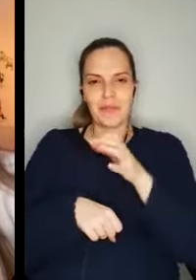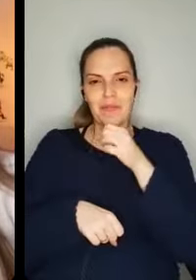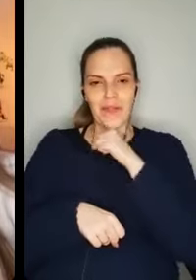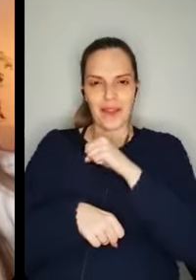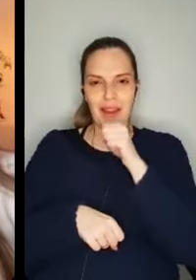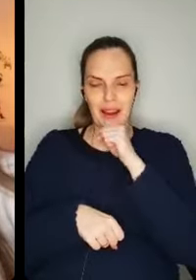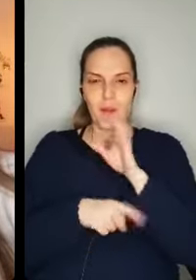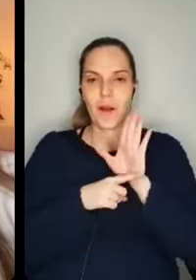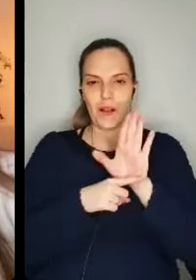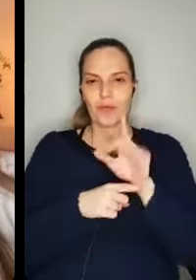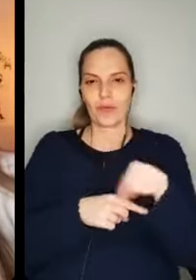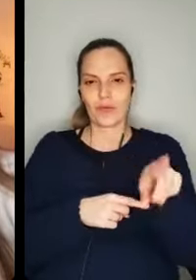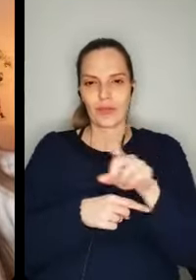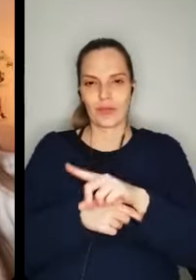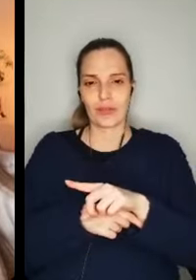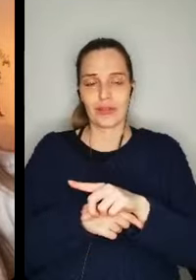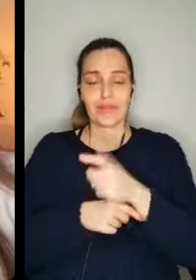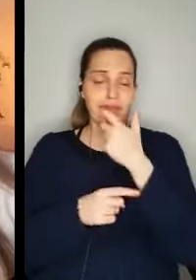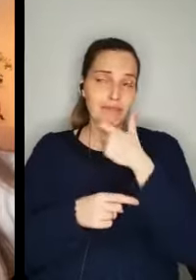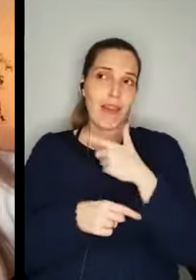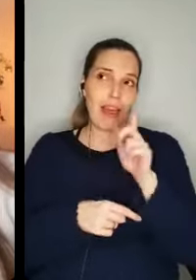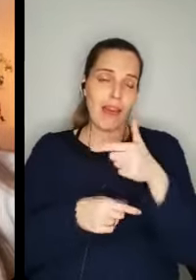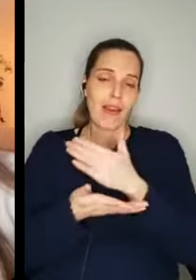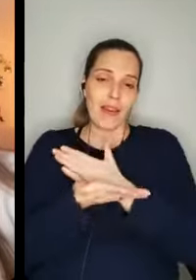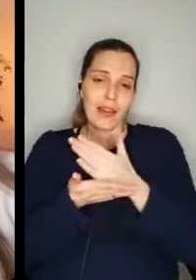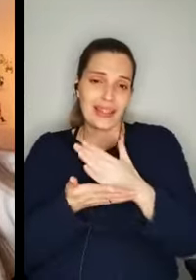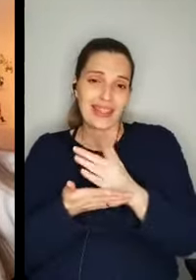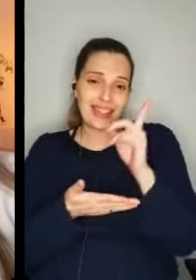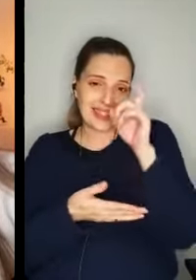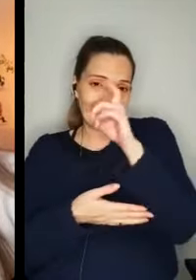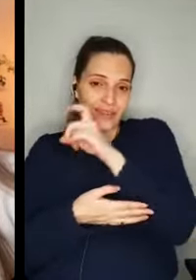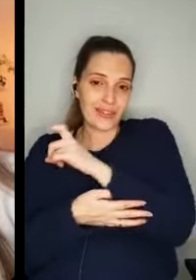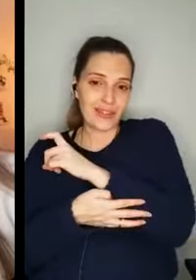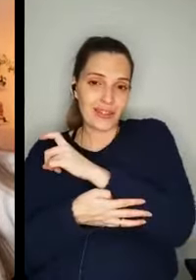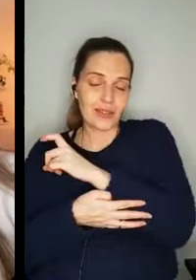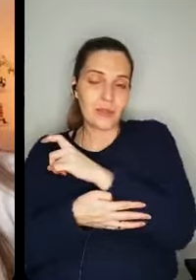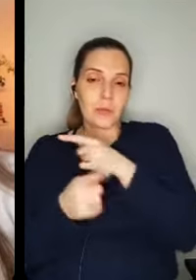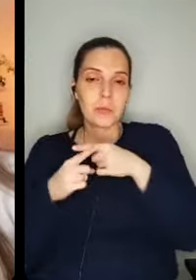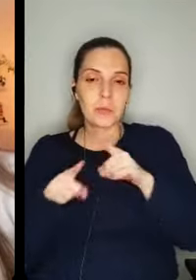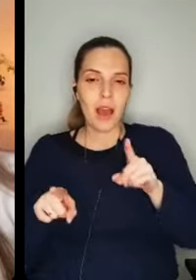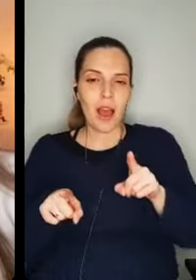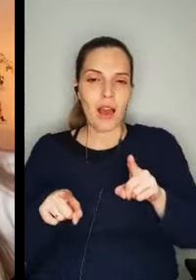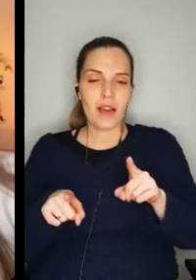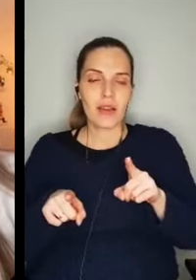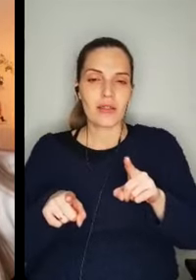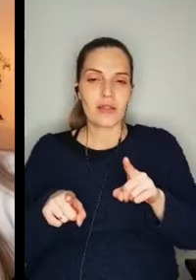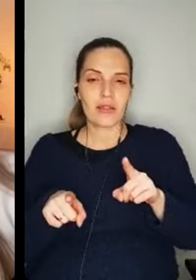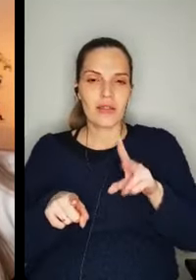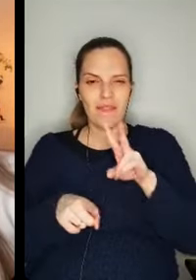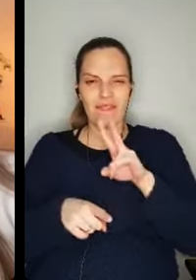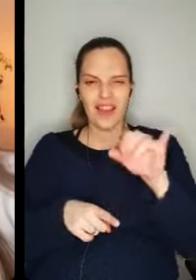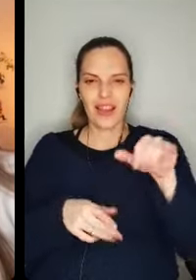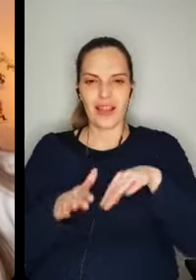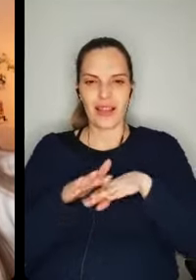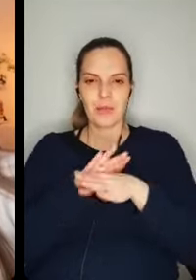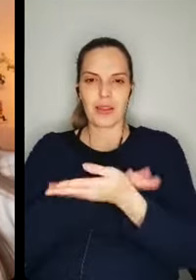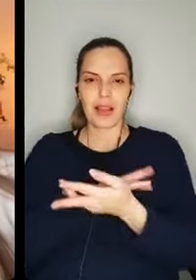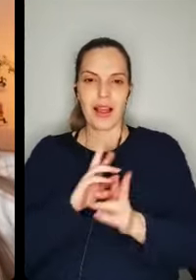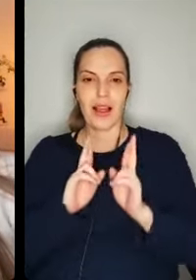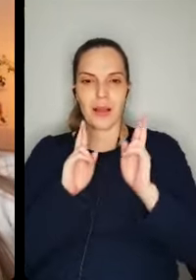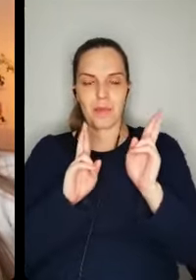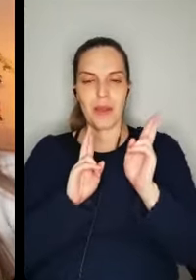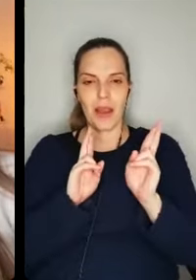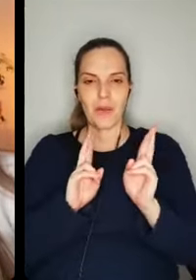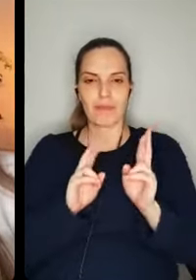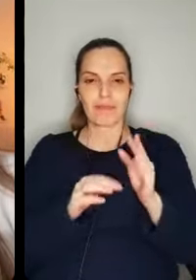que é um início difícil, mas que com certeza vai dar para se adaptar. Espero que logo, logo a gente também volte